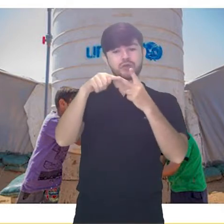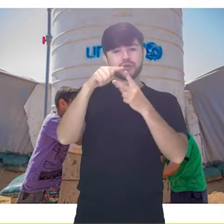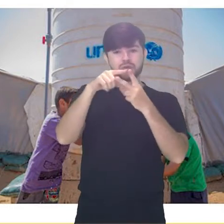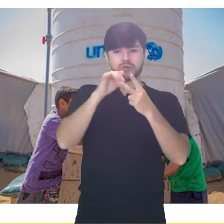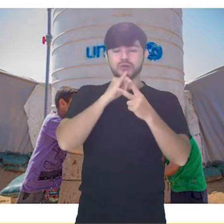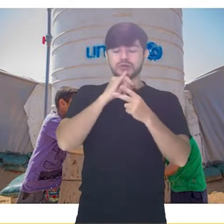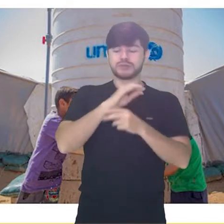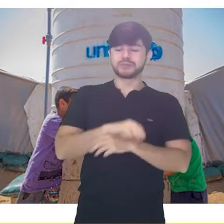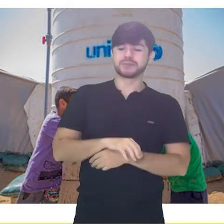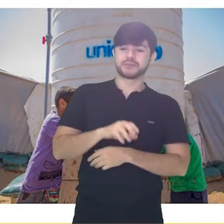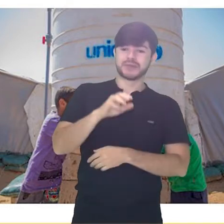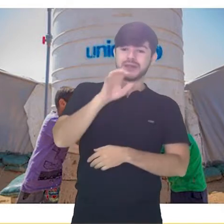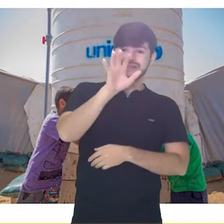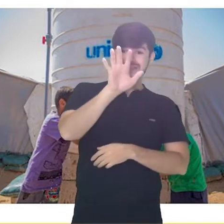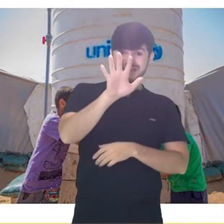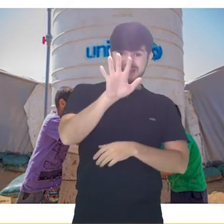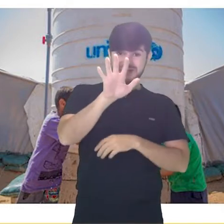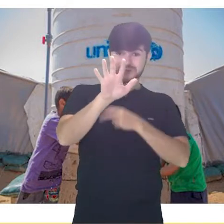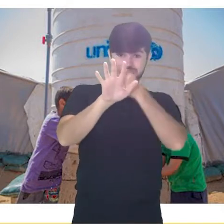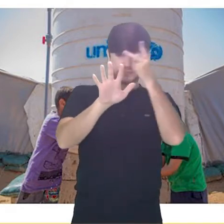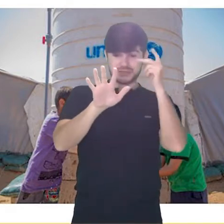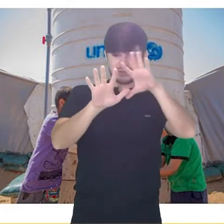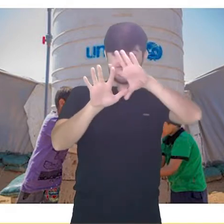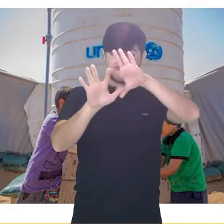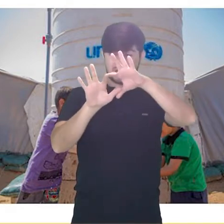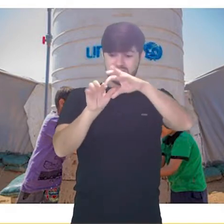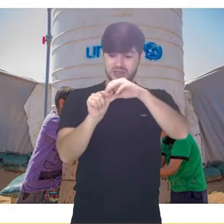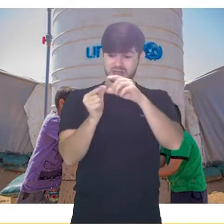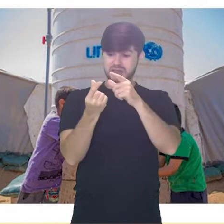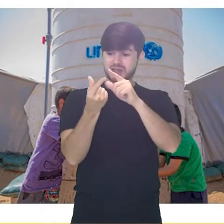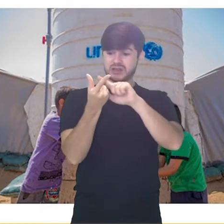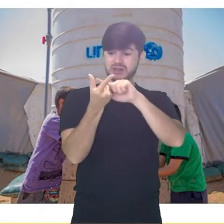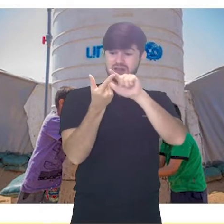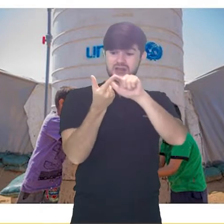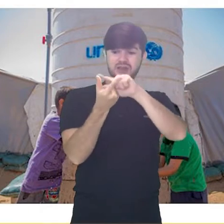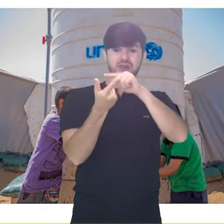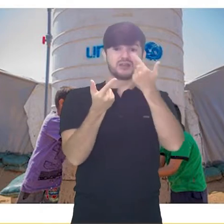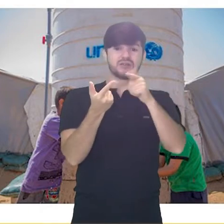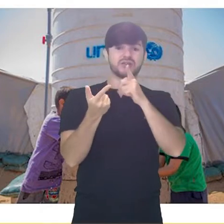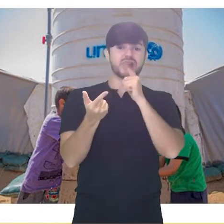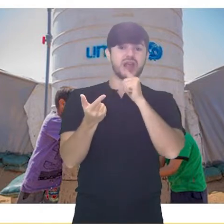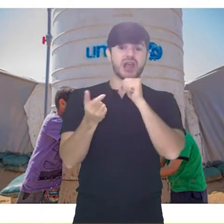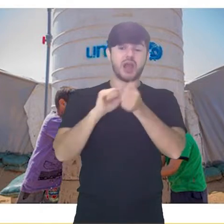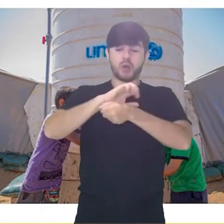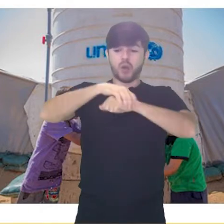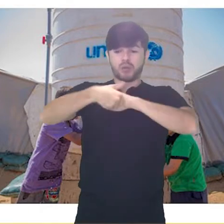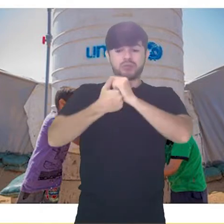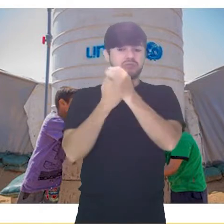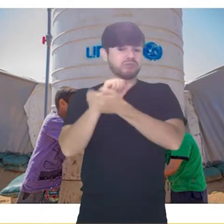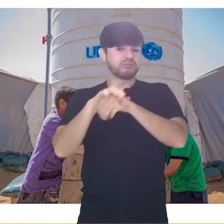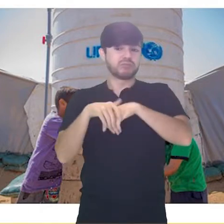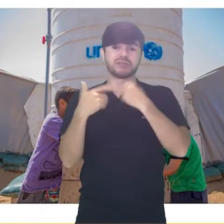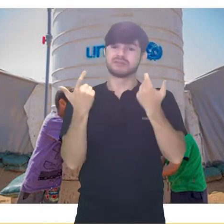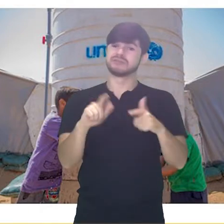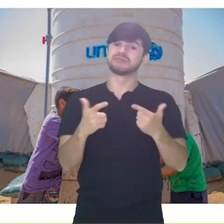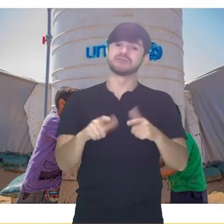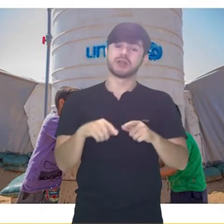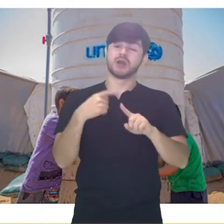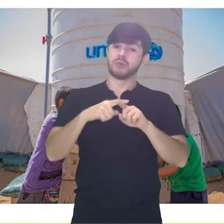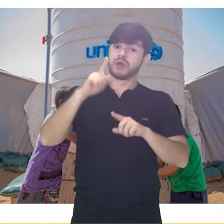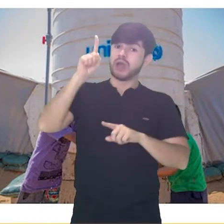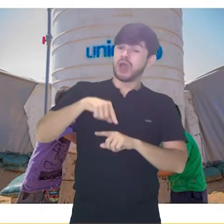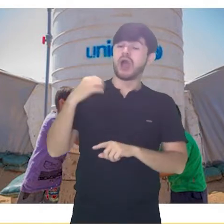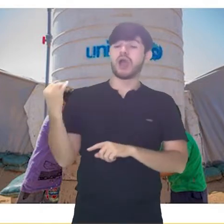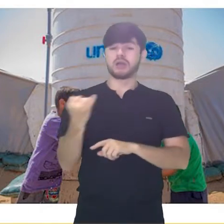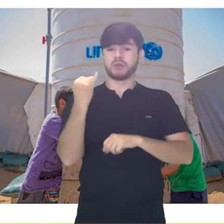pessoas em todo o mundo não tem instalações básicas com água e sabão para lavar as mãos. Lavar as mãos corretamente é fundamental